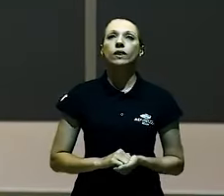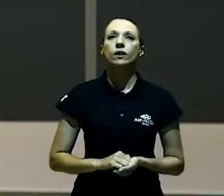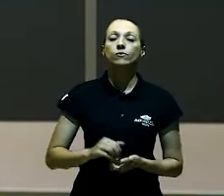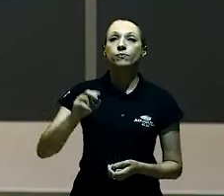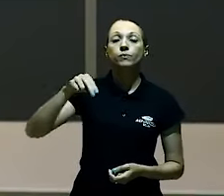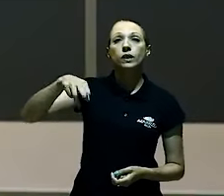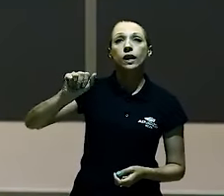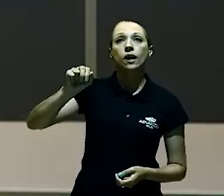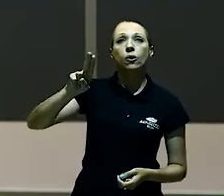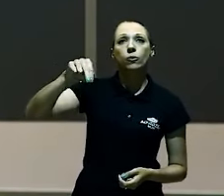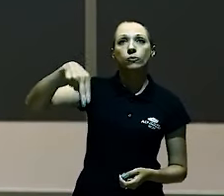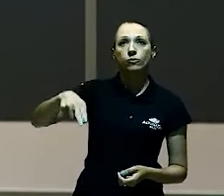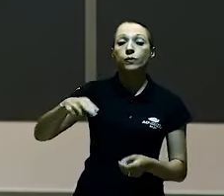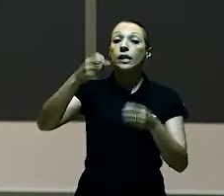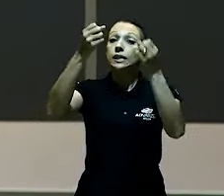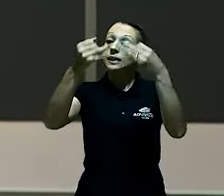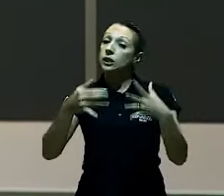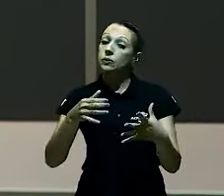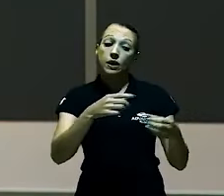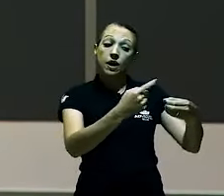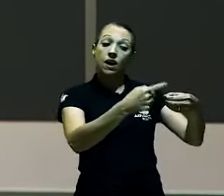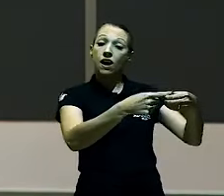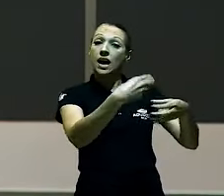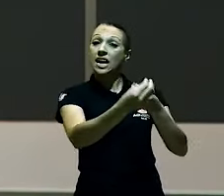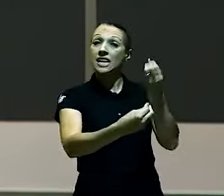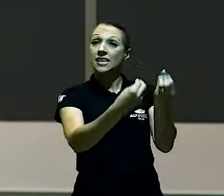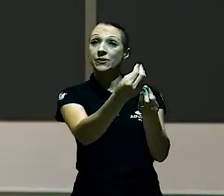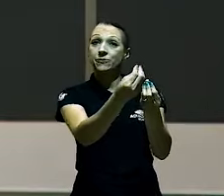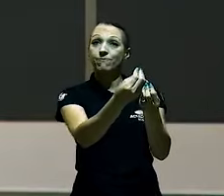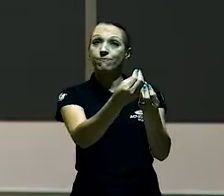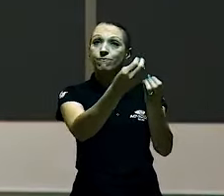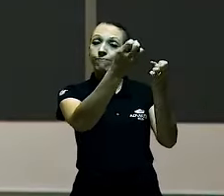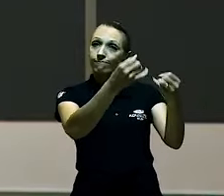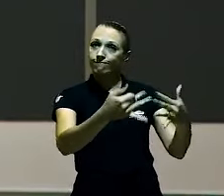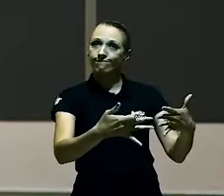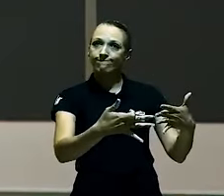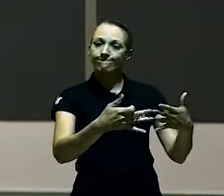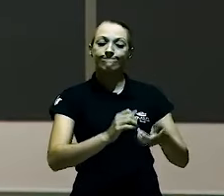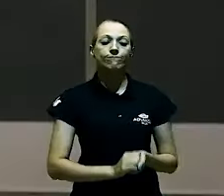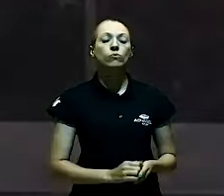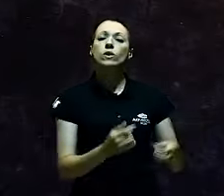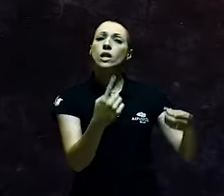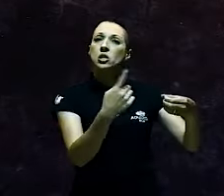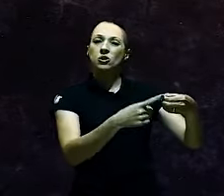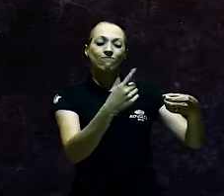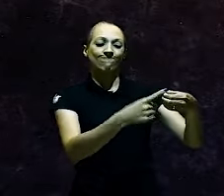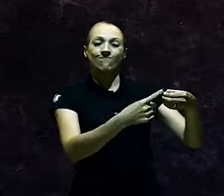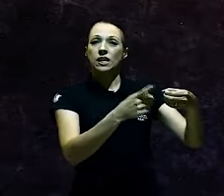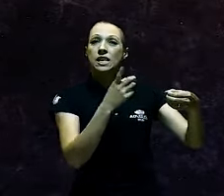descrever o que é a cidade de Nínive, e ele diz assim sobre Nínive: Ai da cidade